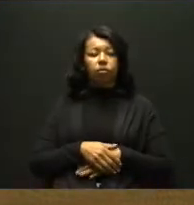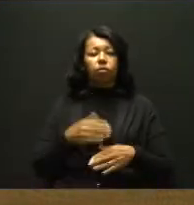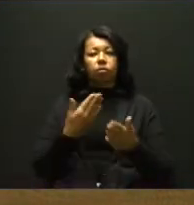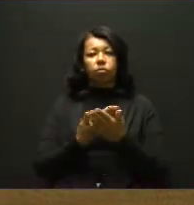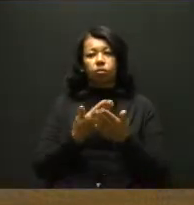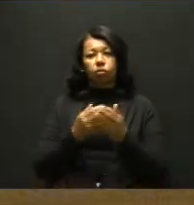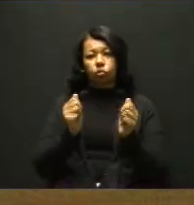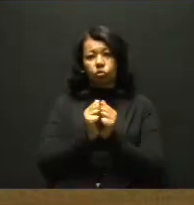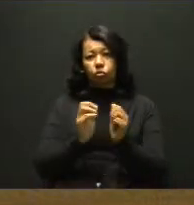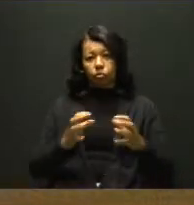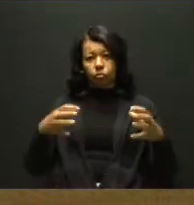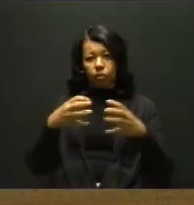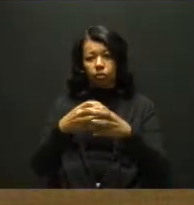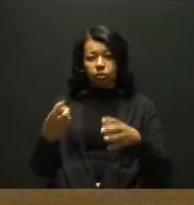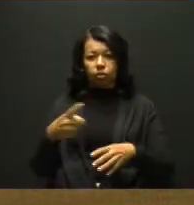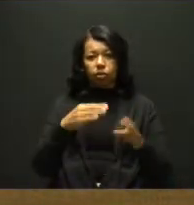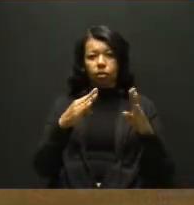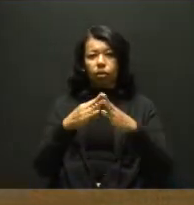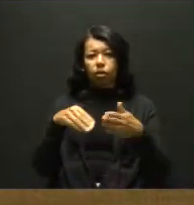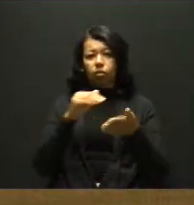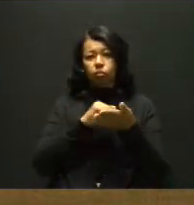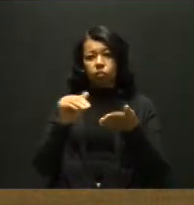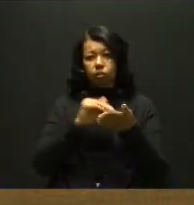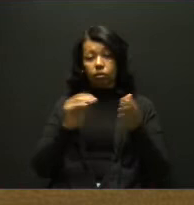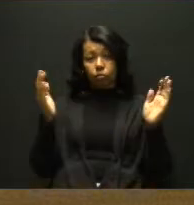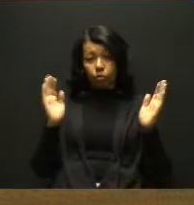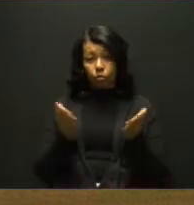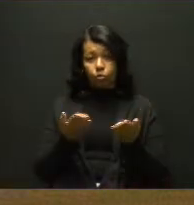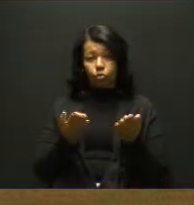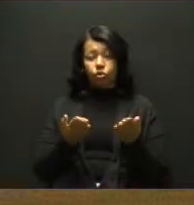de hoje